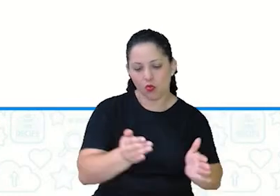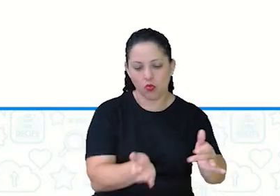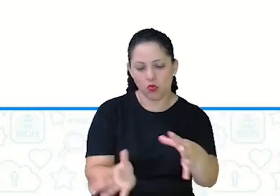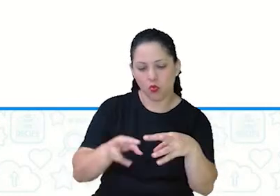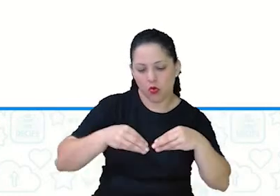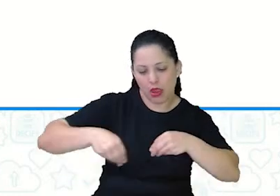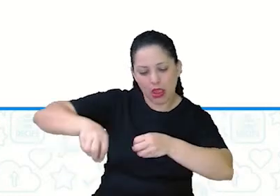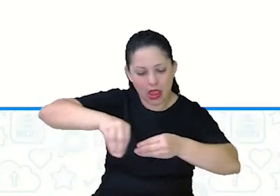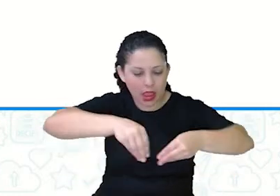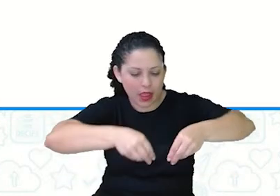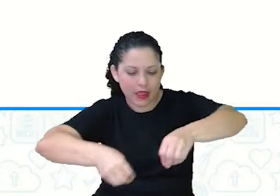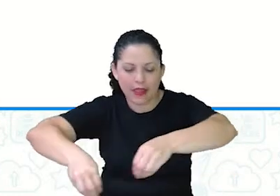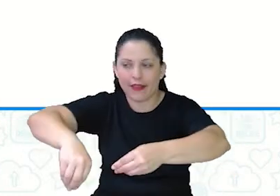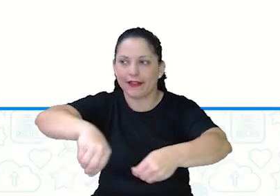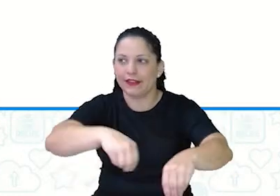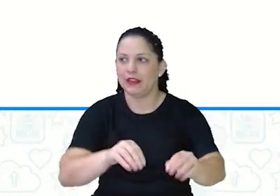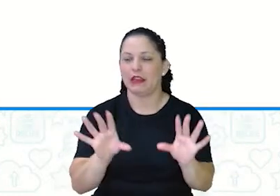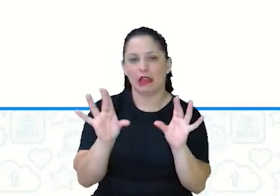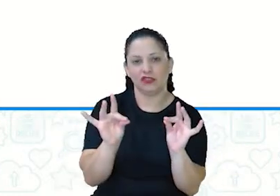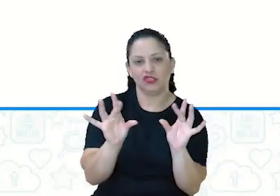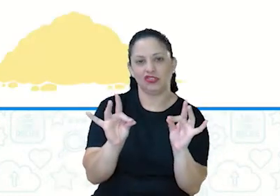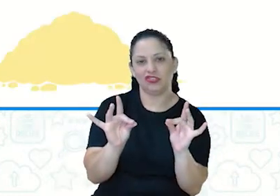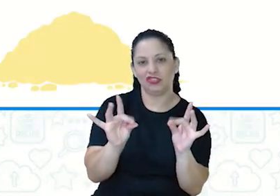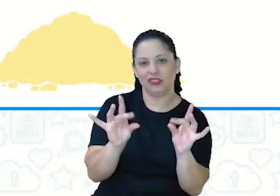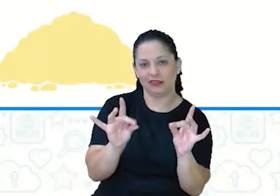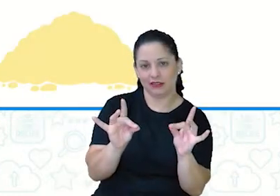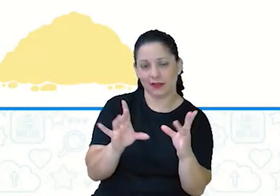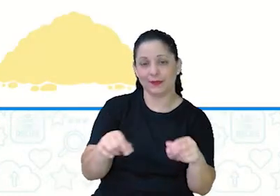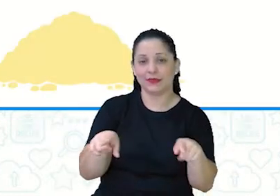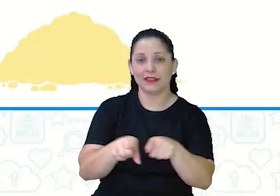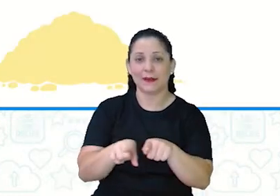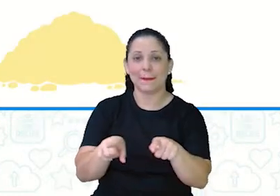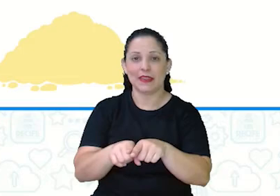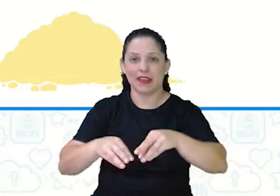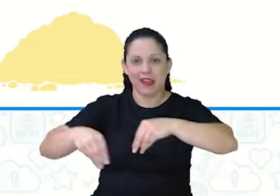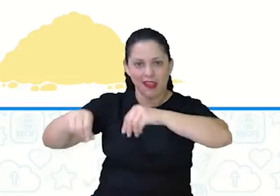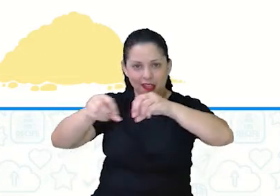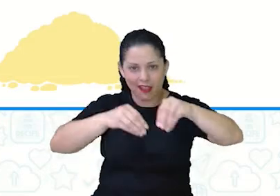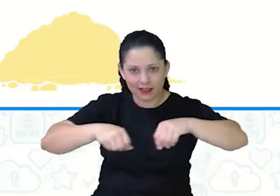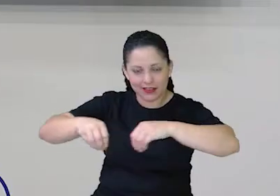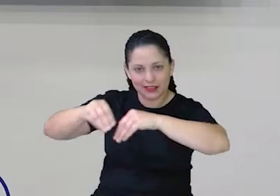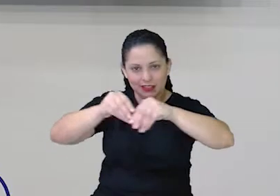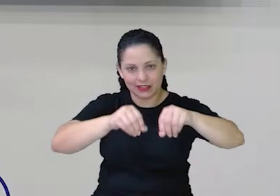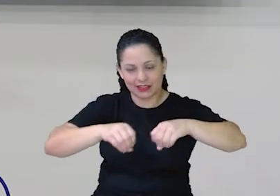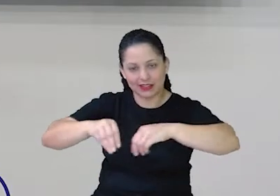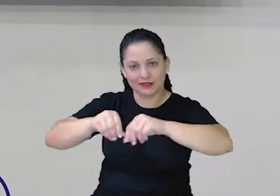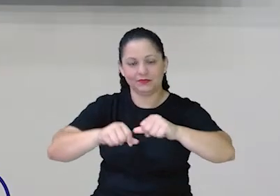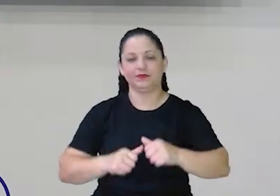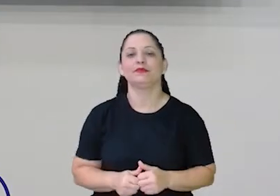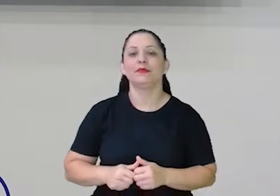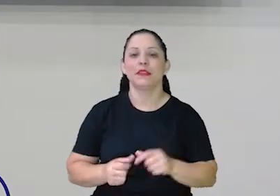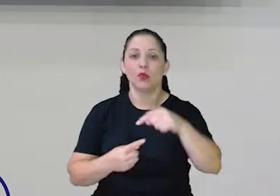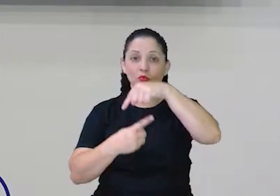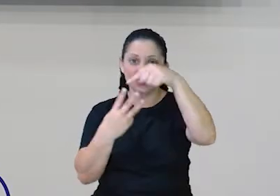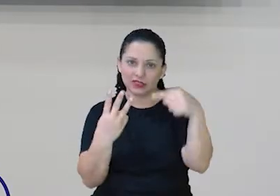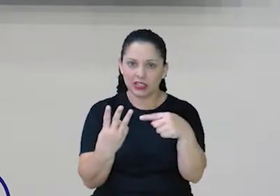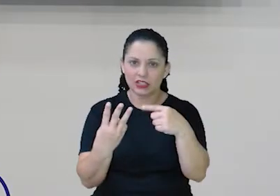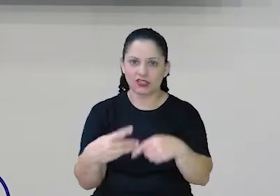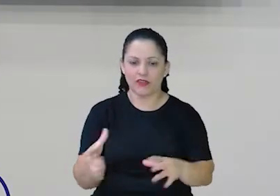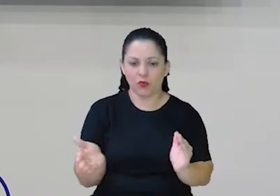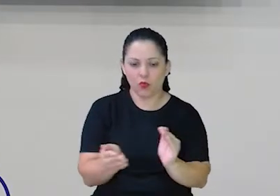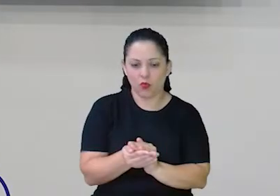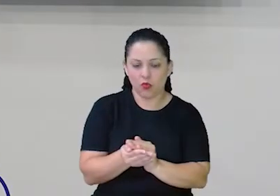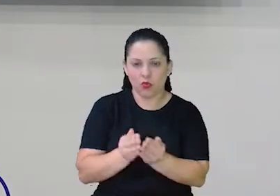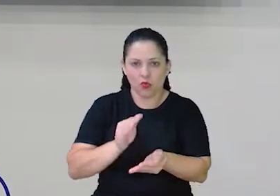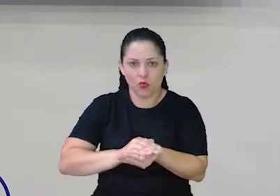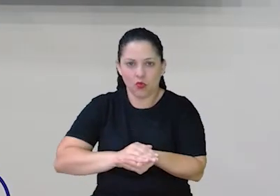só, são a argila, o silt e a areia. Então, esses três sedimentos foram se juntando e